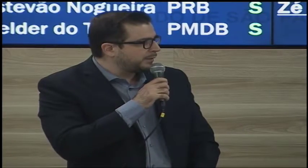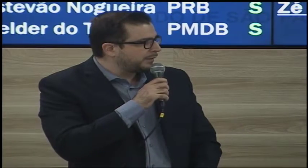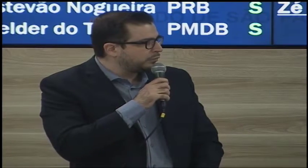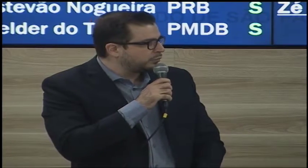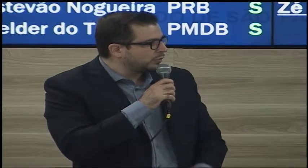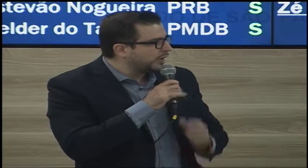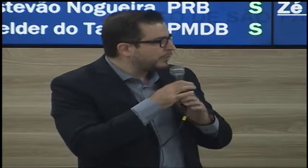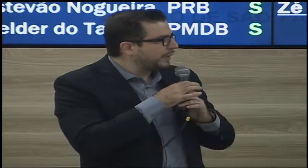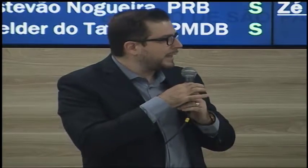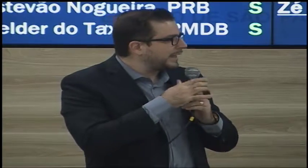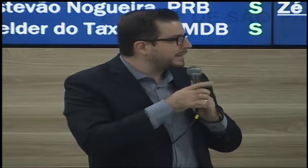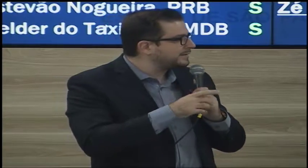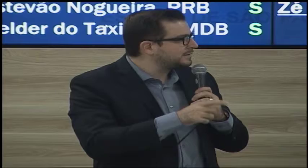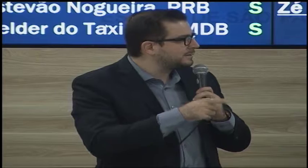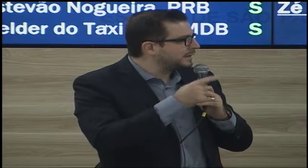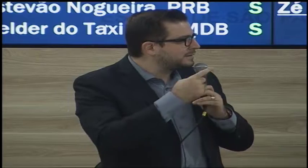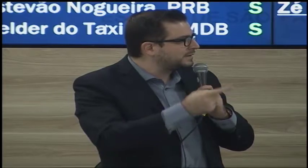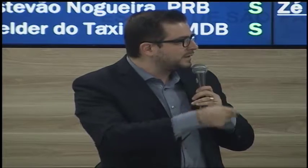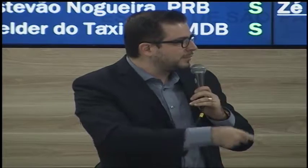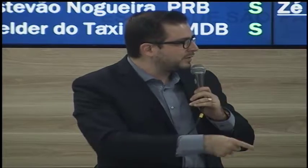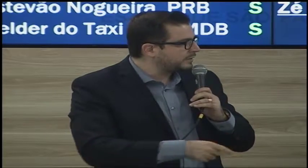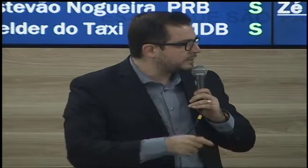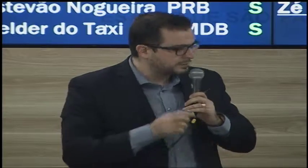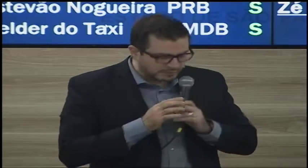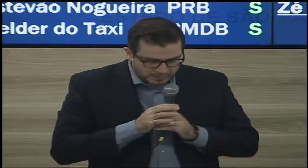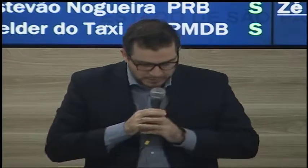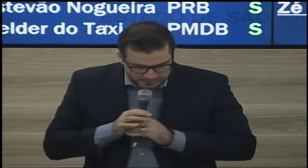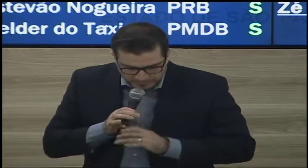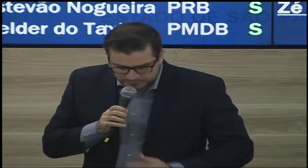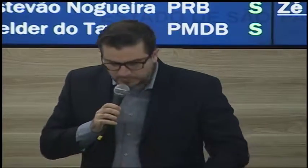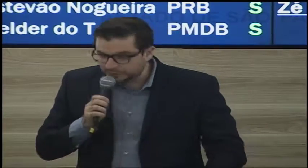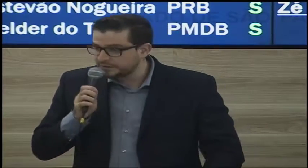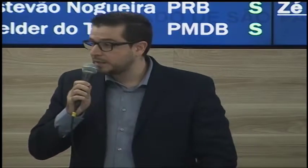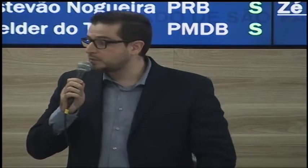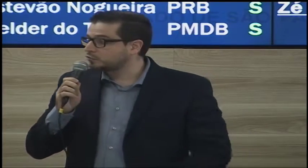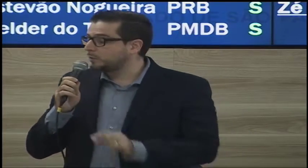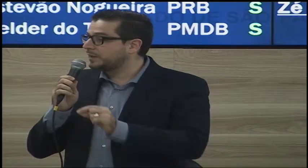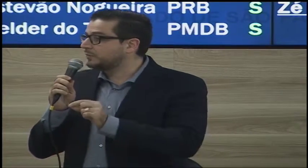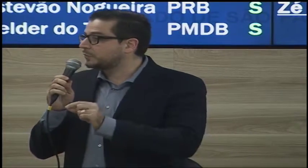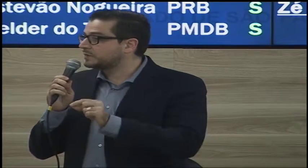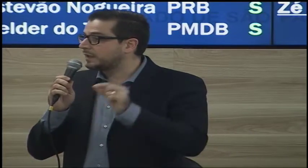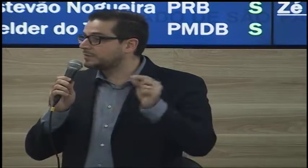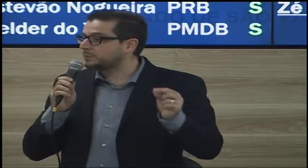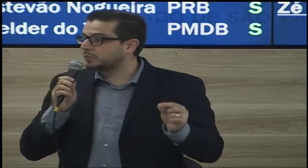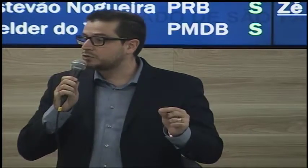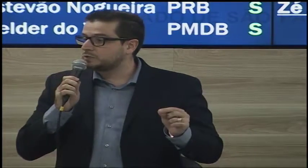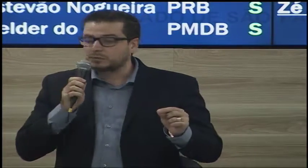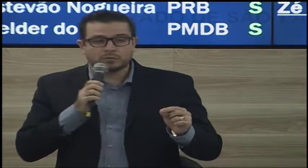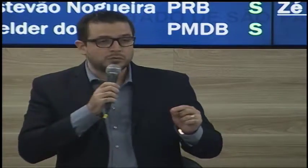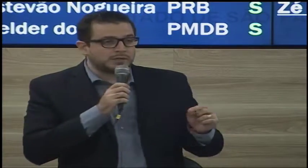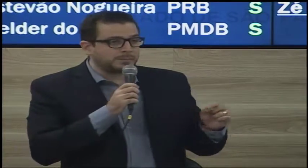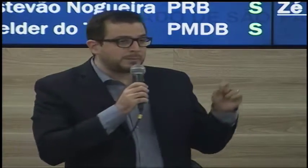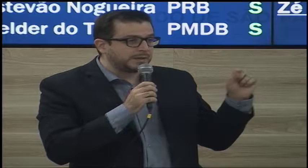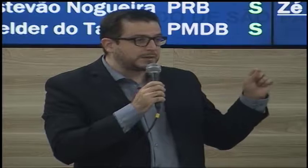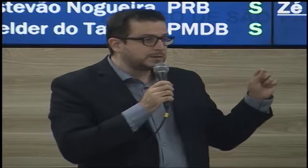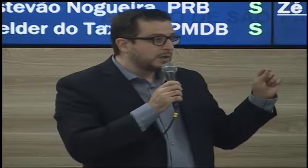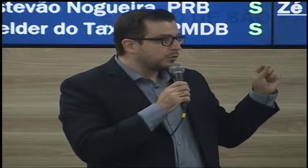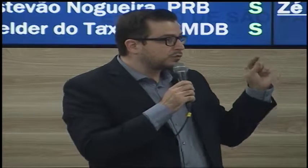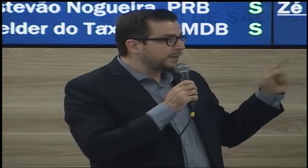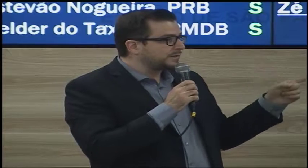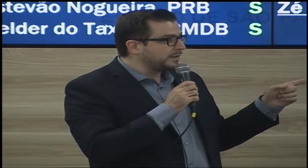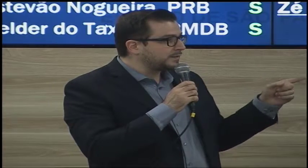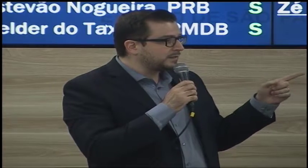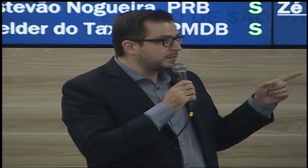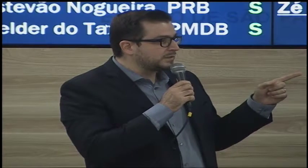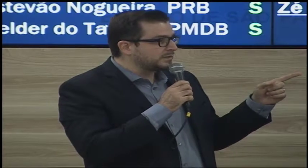países de primeiro mundo, porque lá existe medicina preventiva. Então, na verdade, só para reforçar, esse projeto não contempla apenas